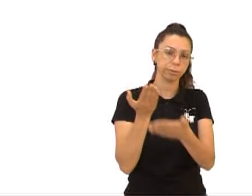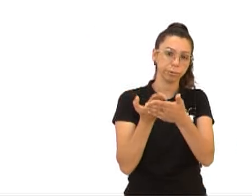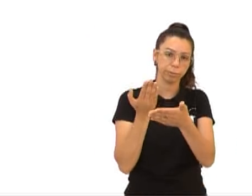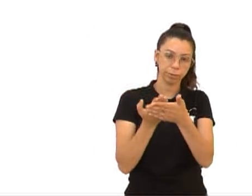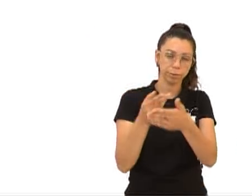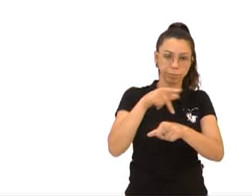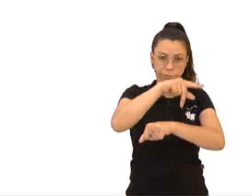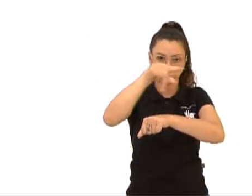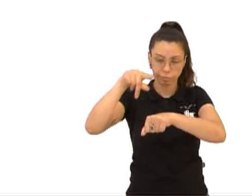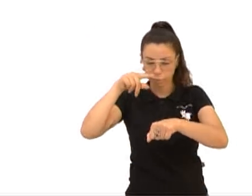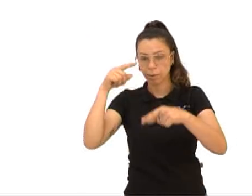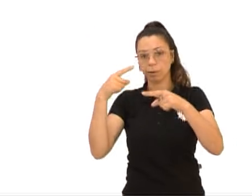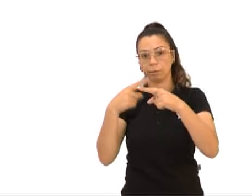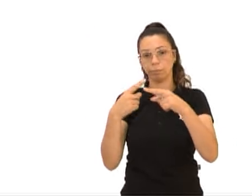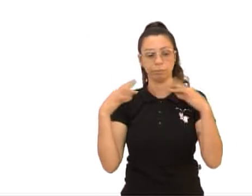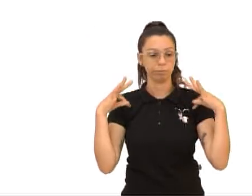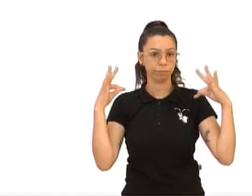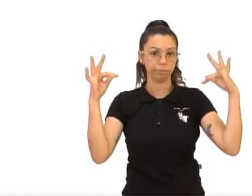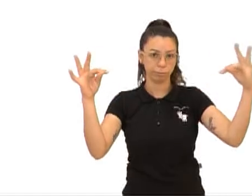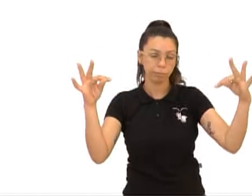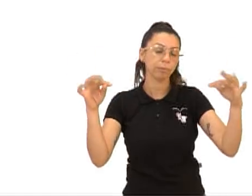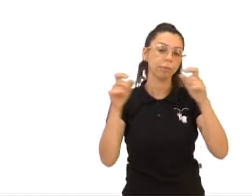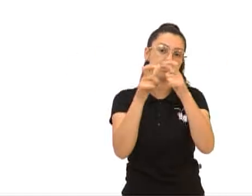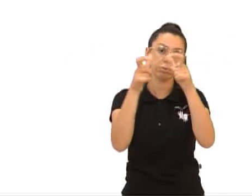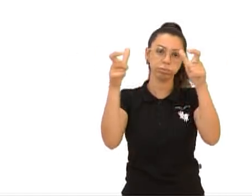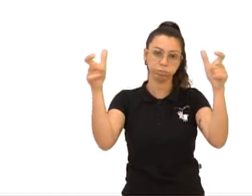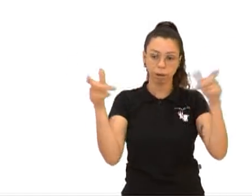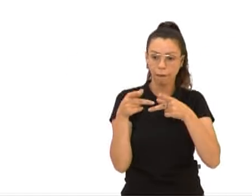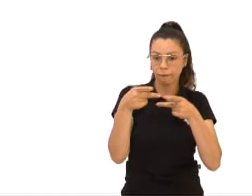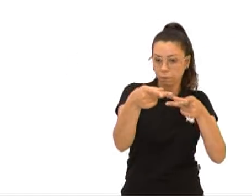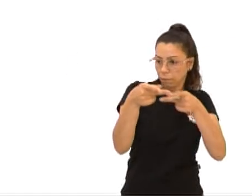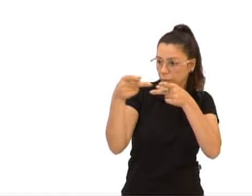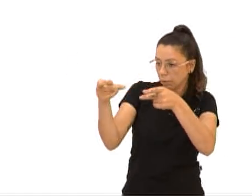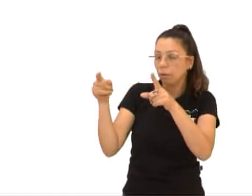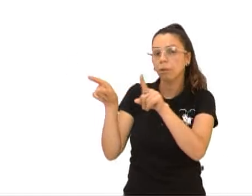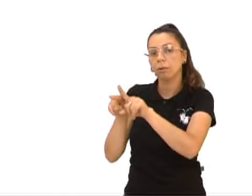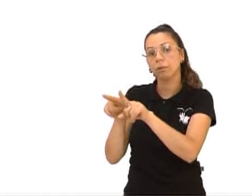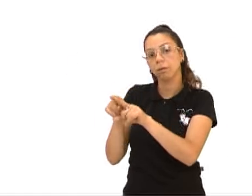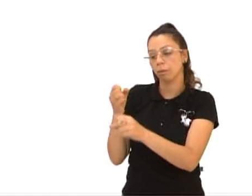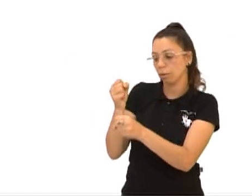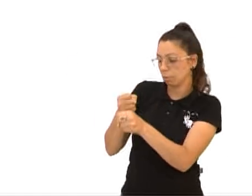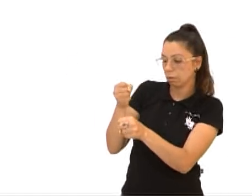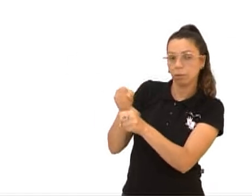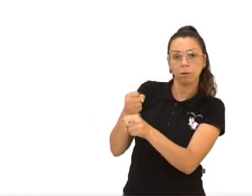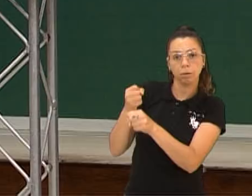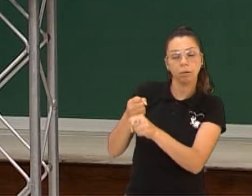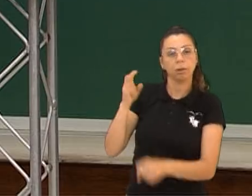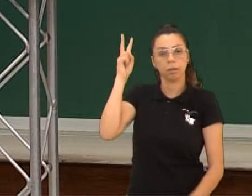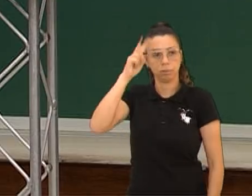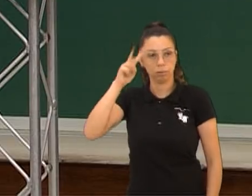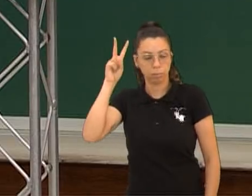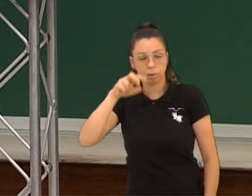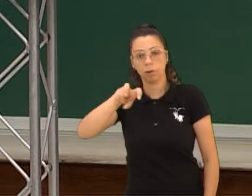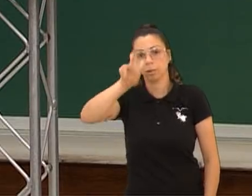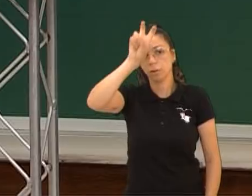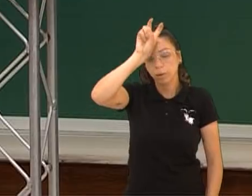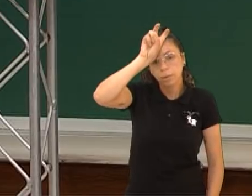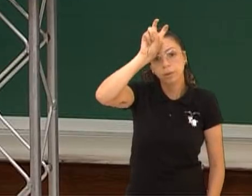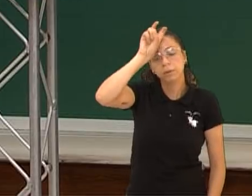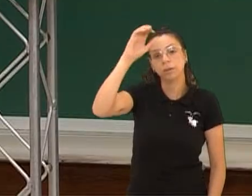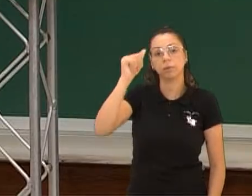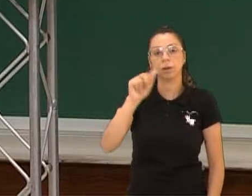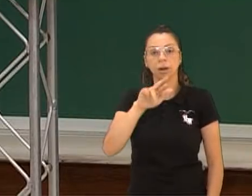países têm uma atração turística muito grande, né, pelas construções históricas, o Egito, o Cairo, que é um museu a céu aberto,